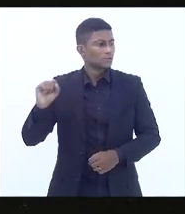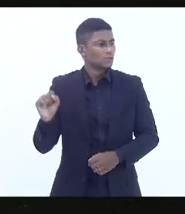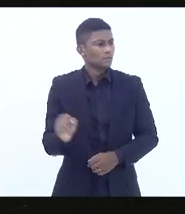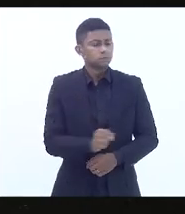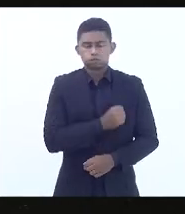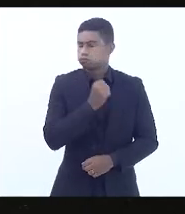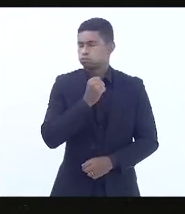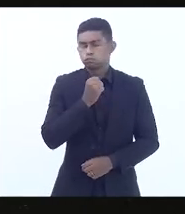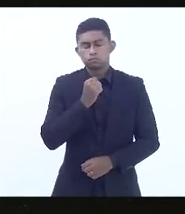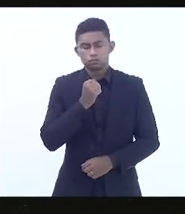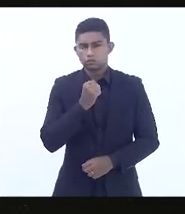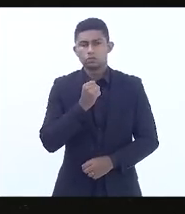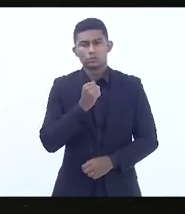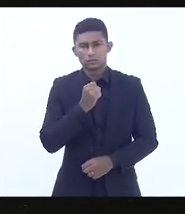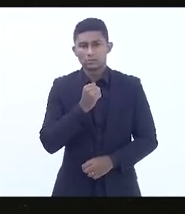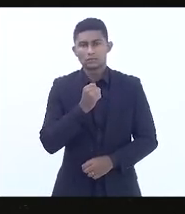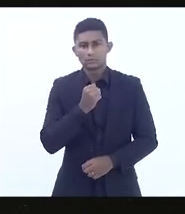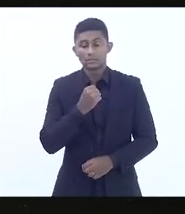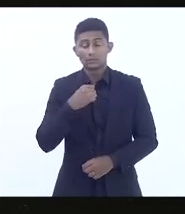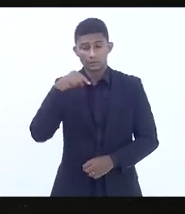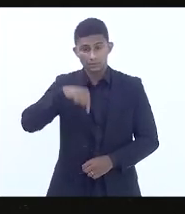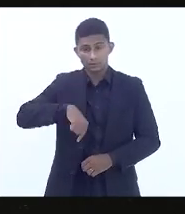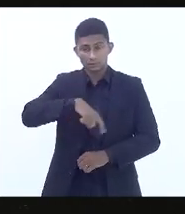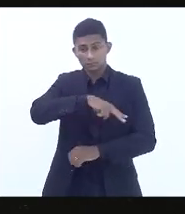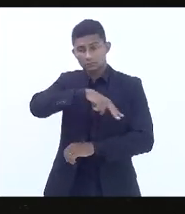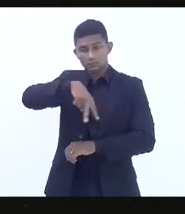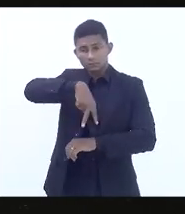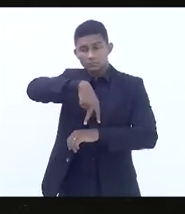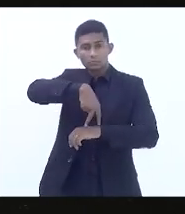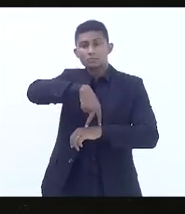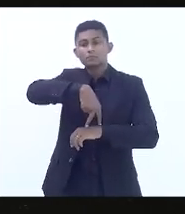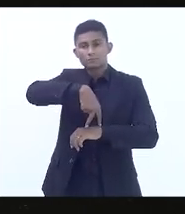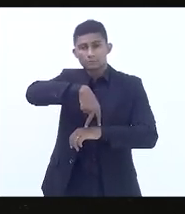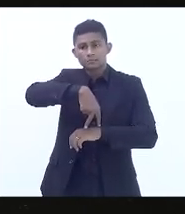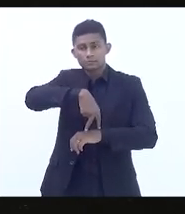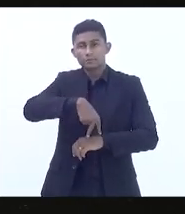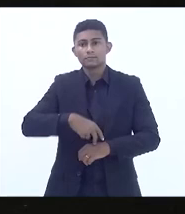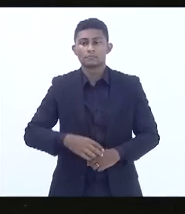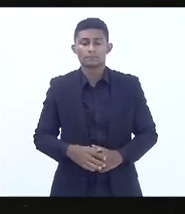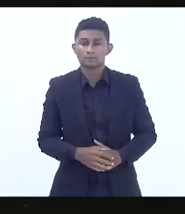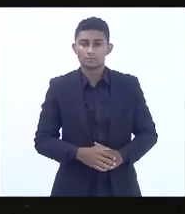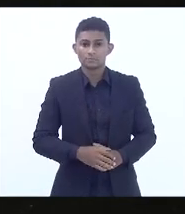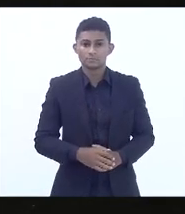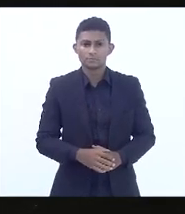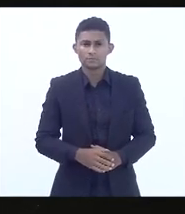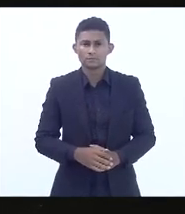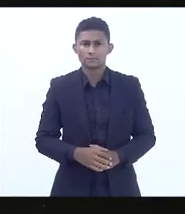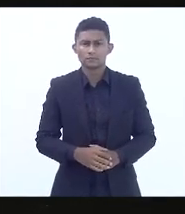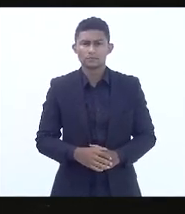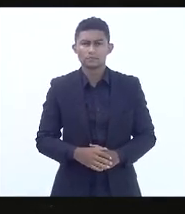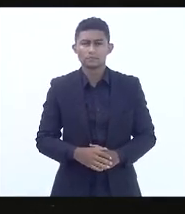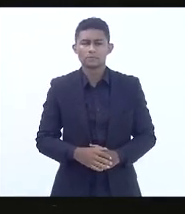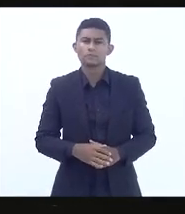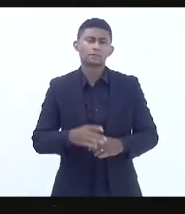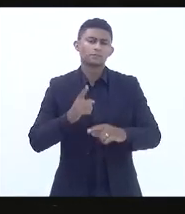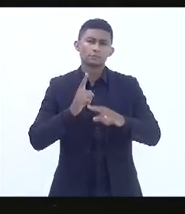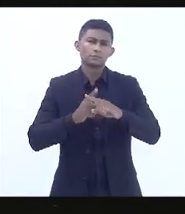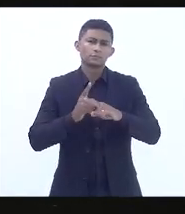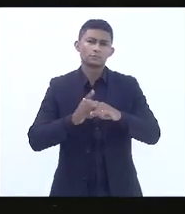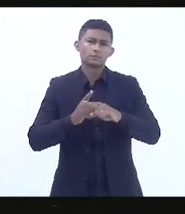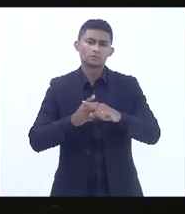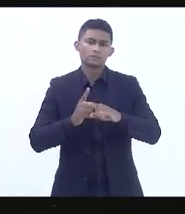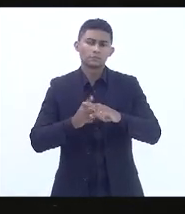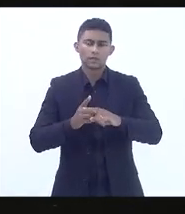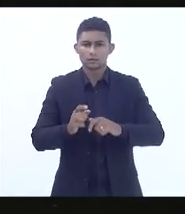falar, que subo a esta tribuna depois de resolver,